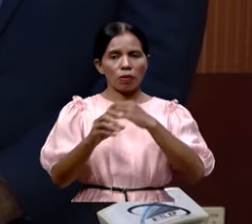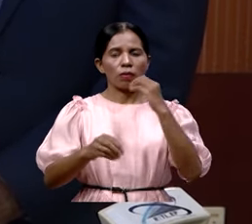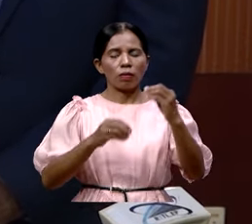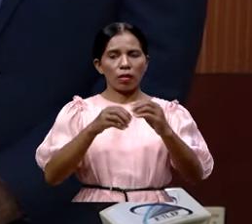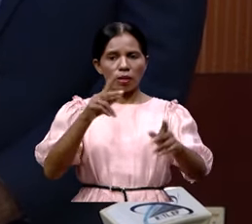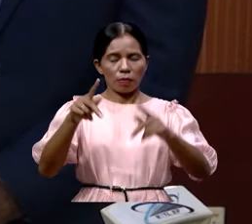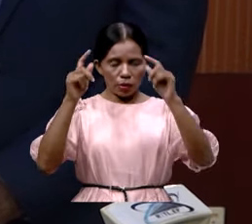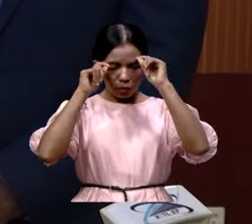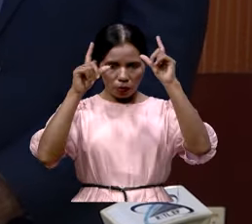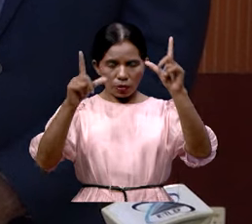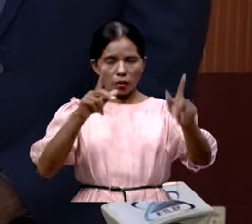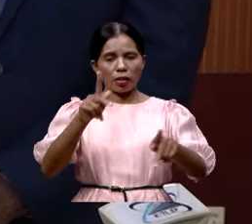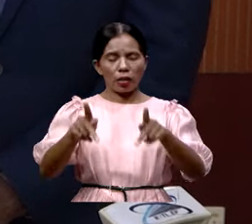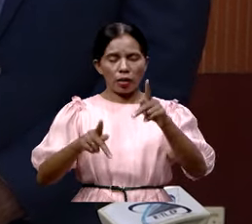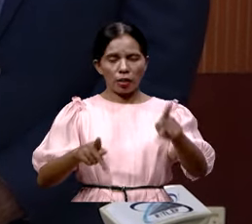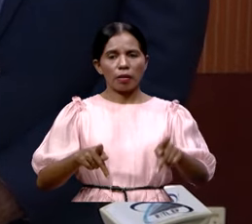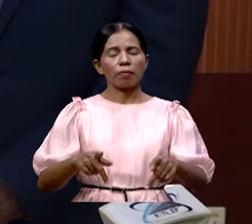povo Timor-Leste e o povo japonês.